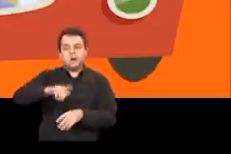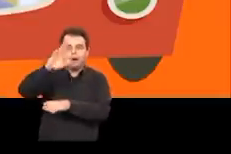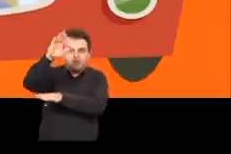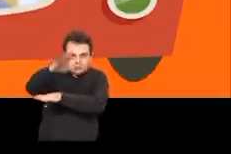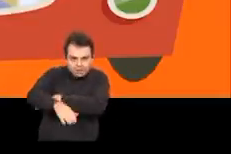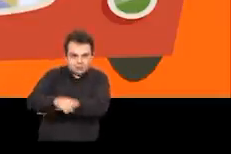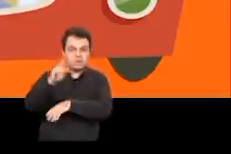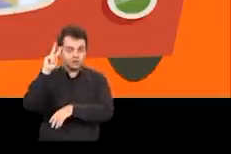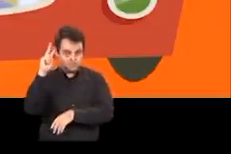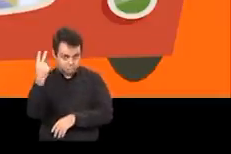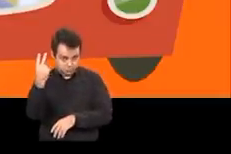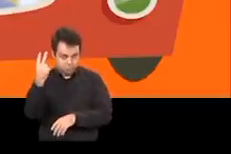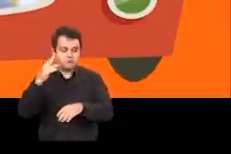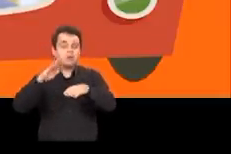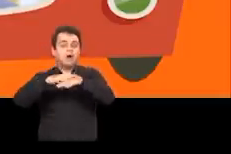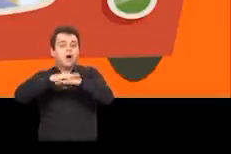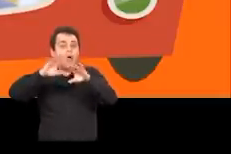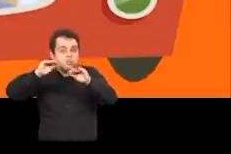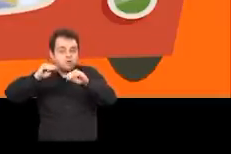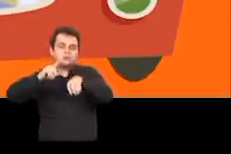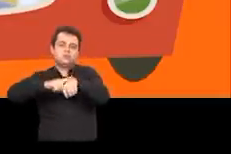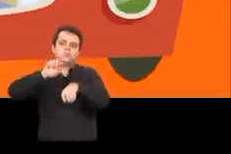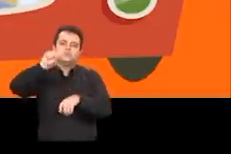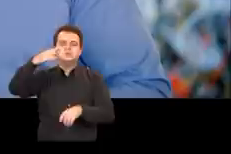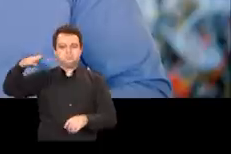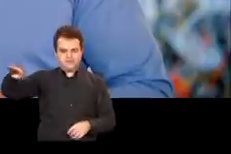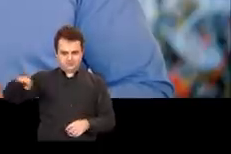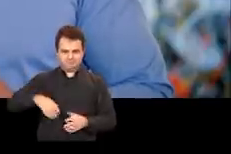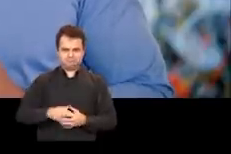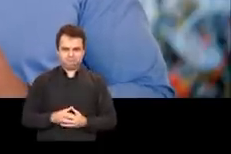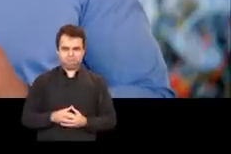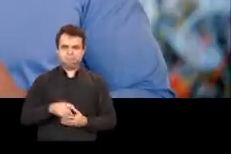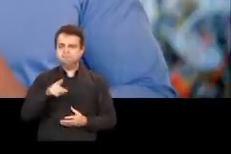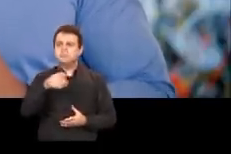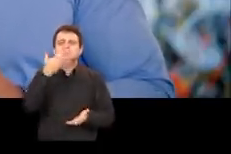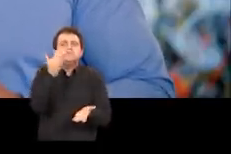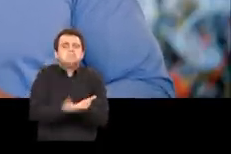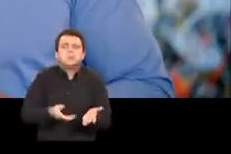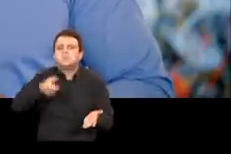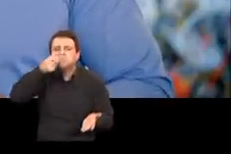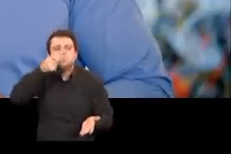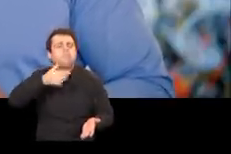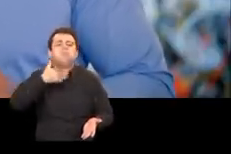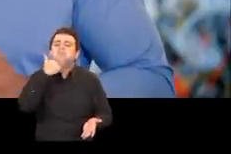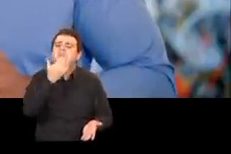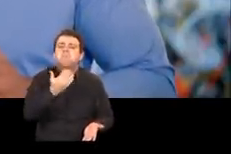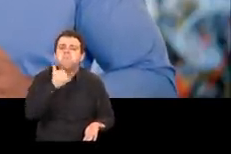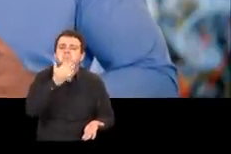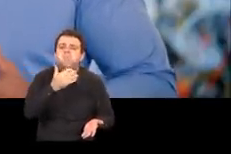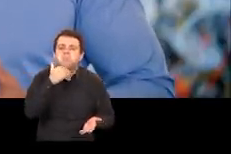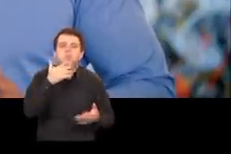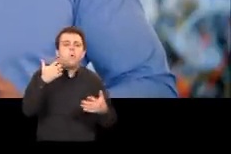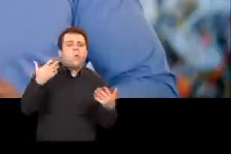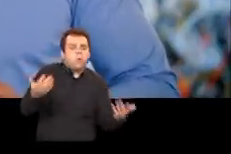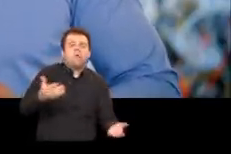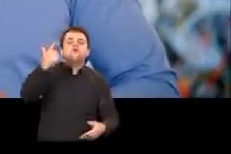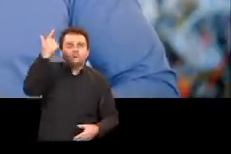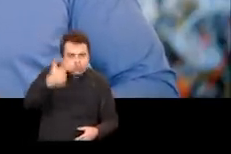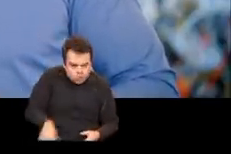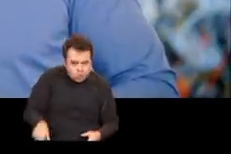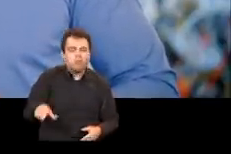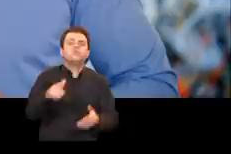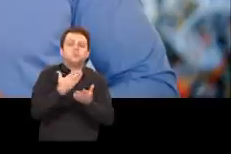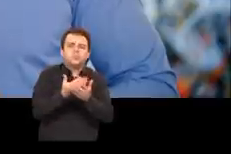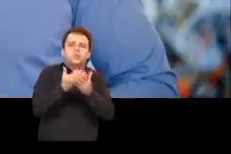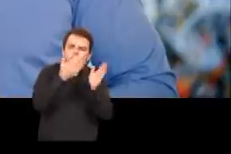às 14h e às 20h30 da noite. E se você perder algum programa ou quiser rever alguma